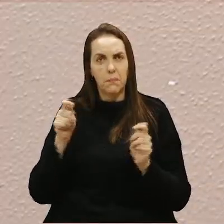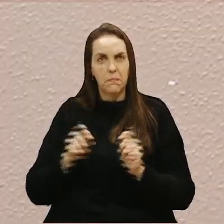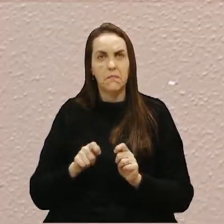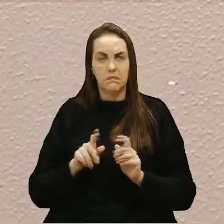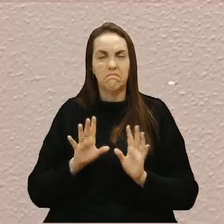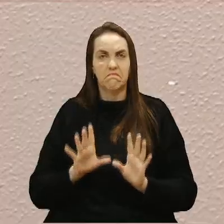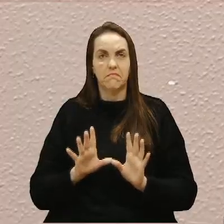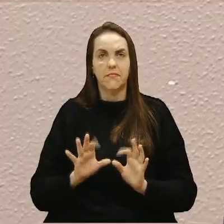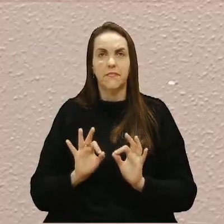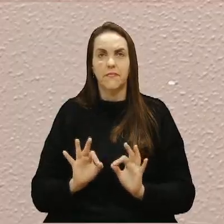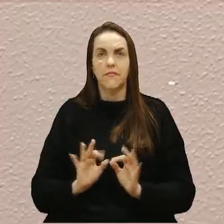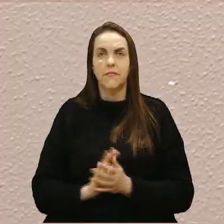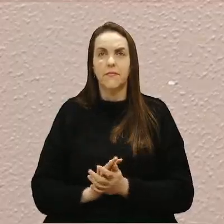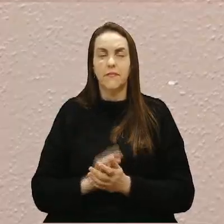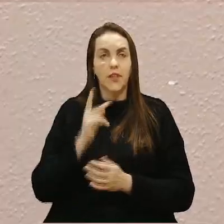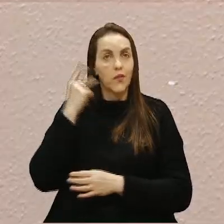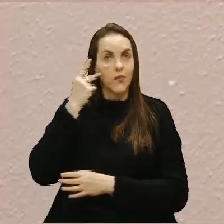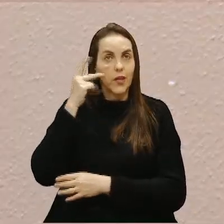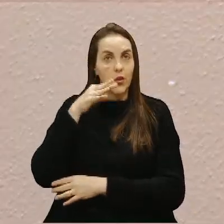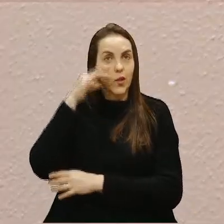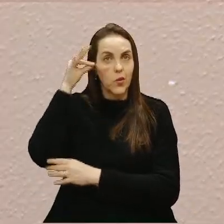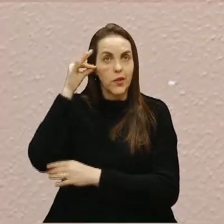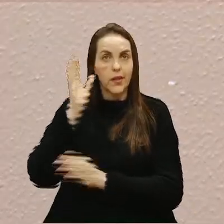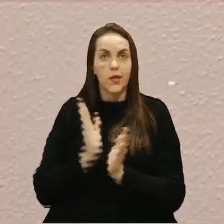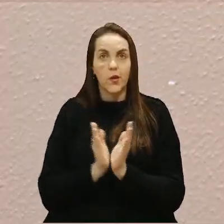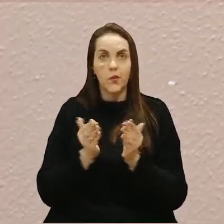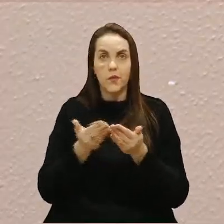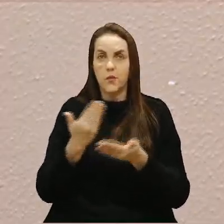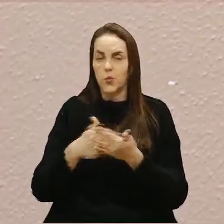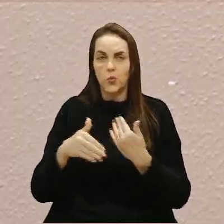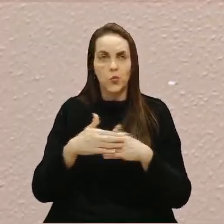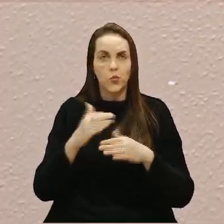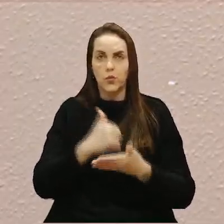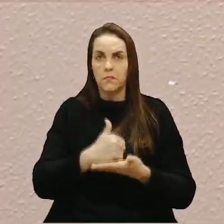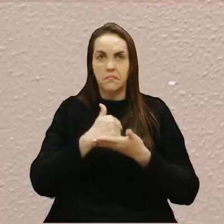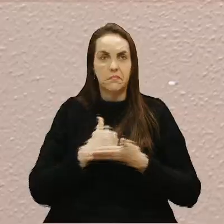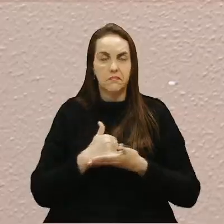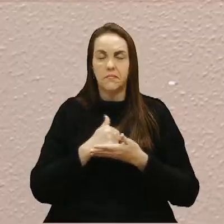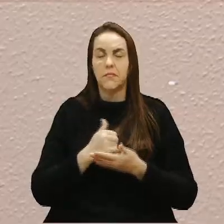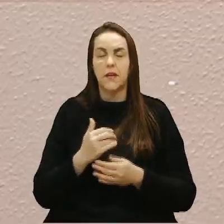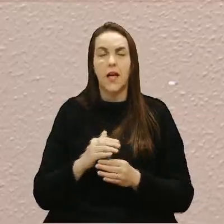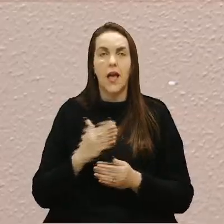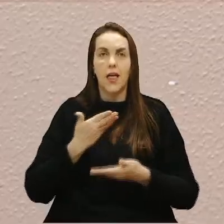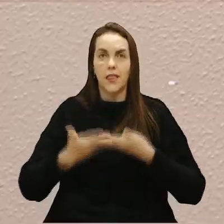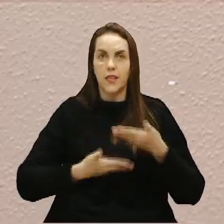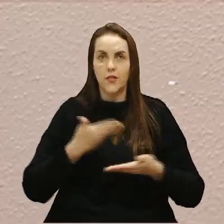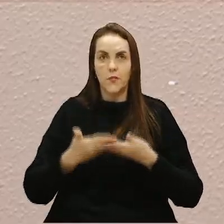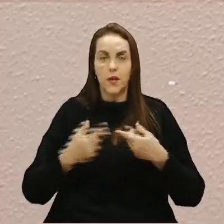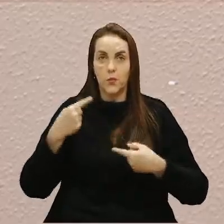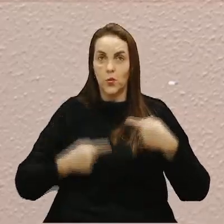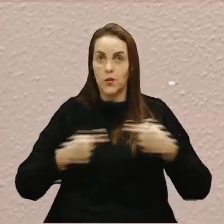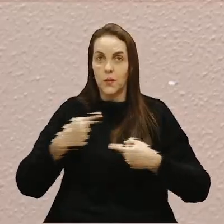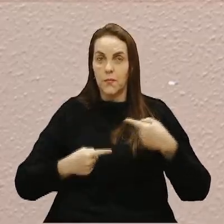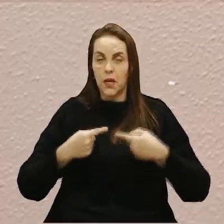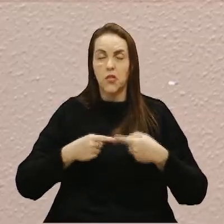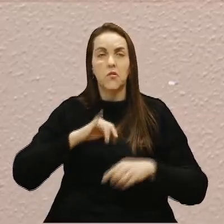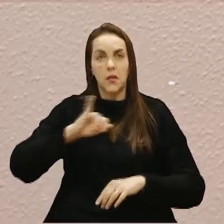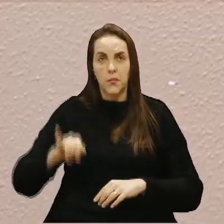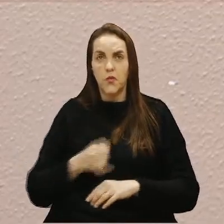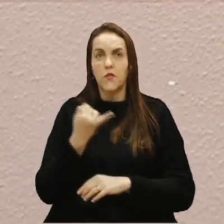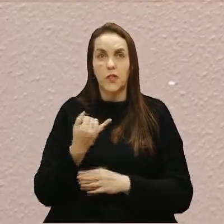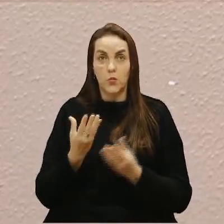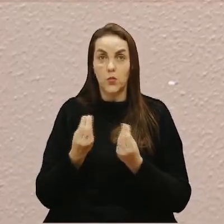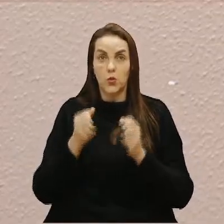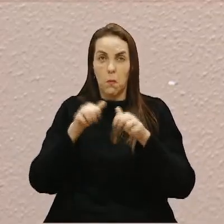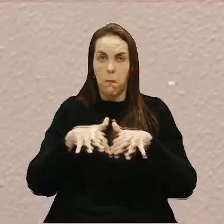competente. O vereador Aldonei e a comissão foram totalmente solícitos à nossa solicitação de termos esse debate e foi muito proveitoso. A casa estava